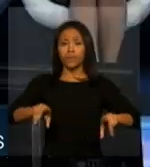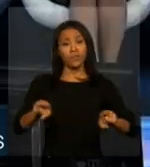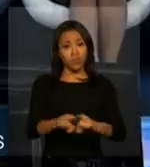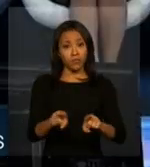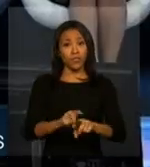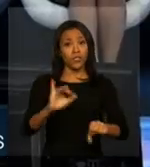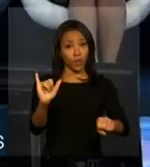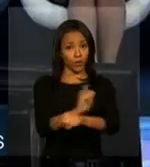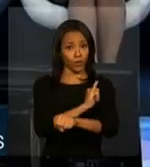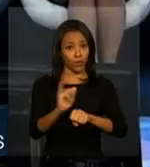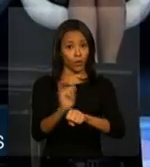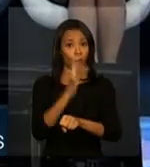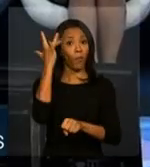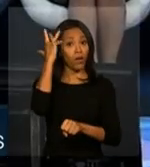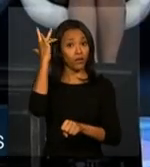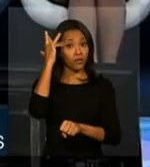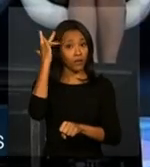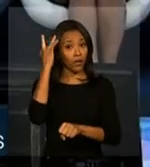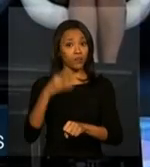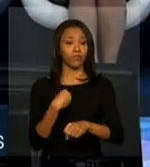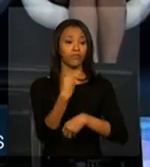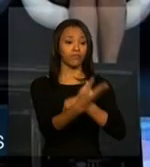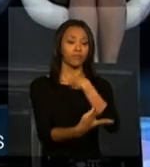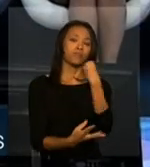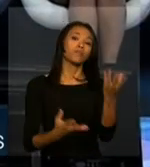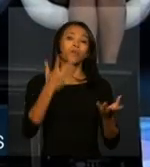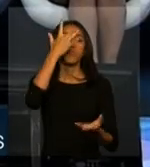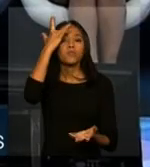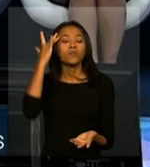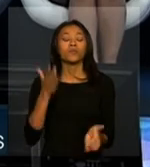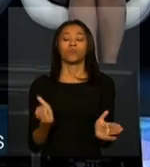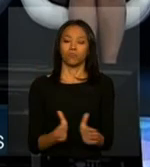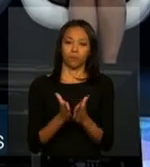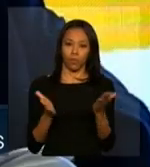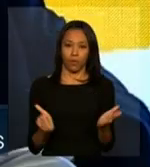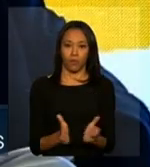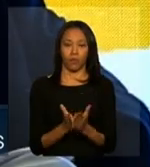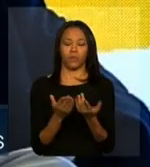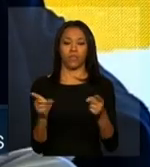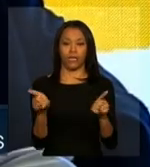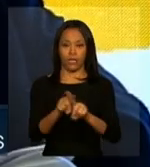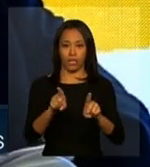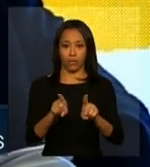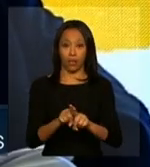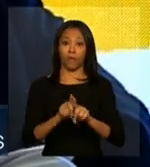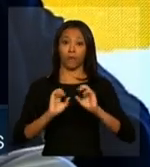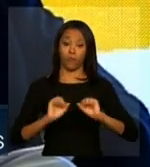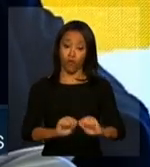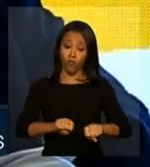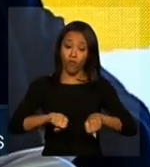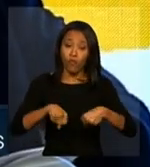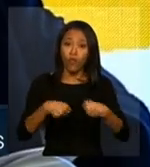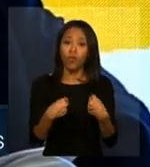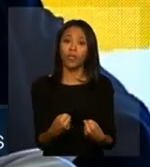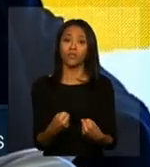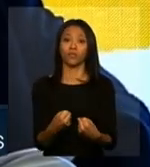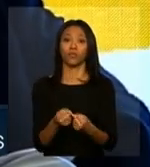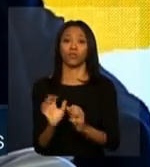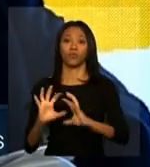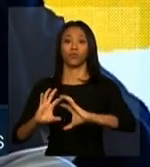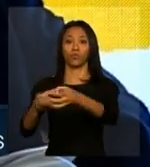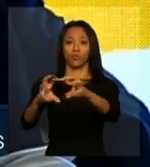pobres. E também, e muito importante, o fortalecimento das organizações